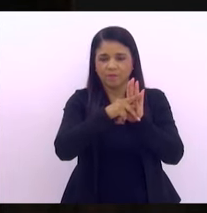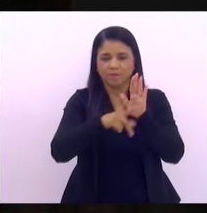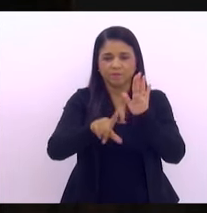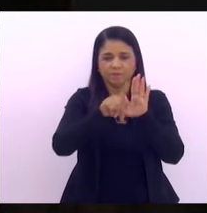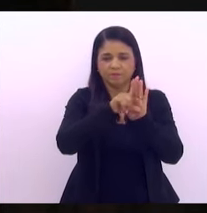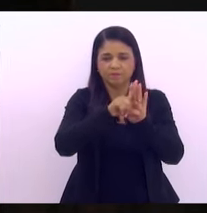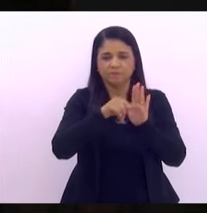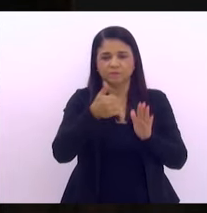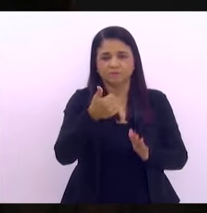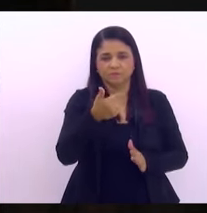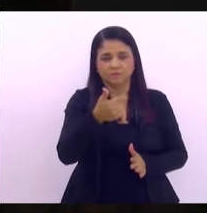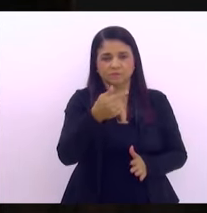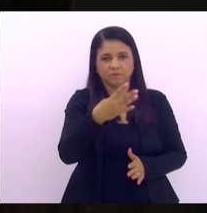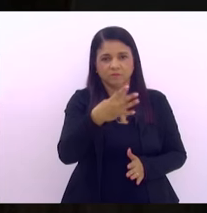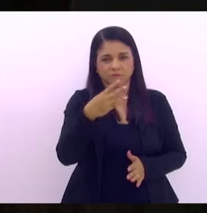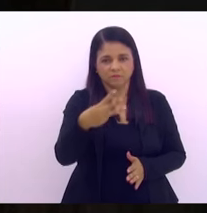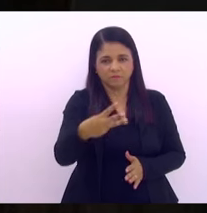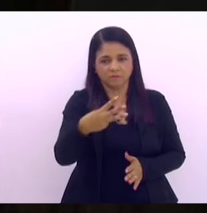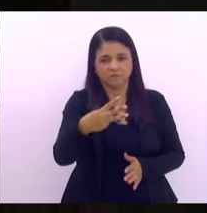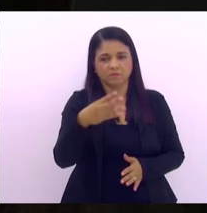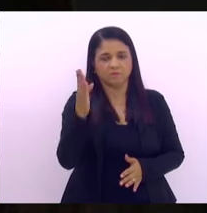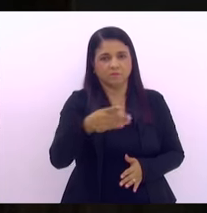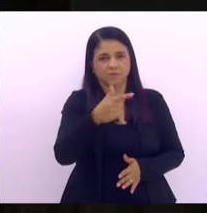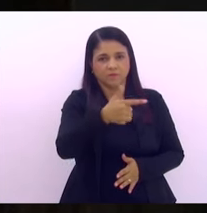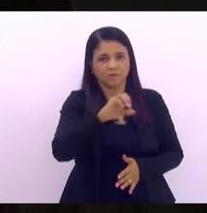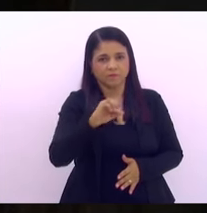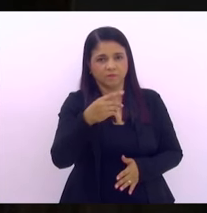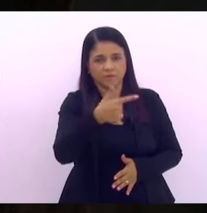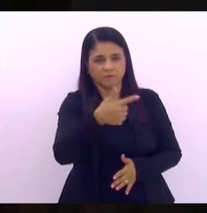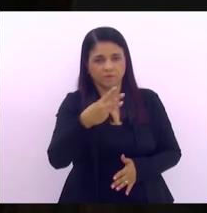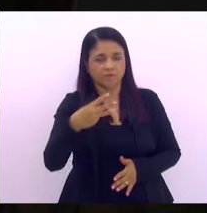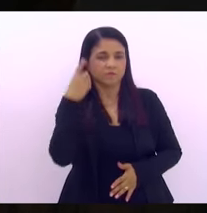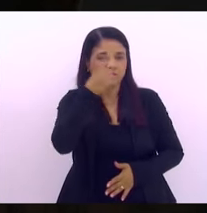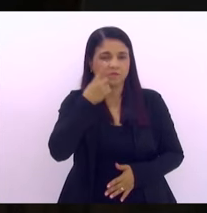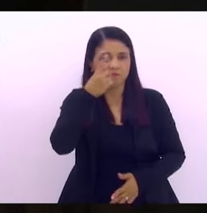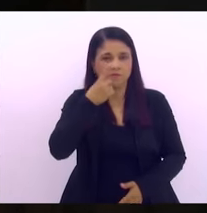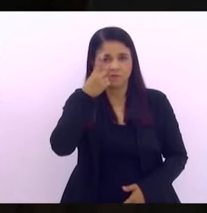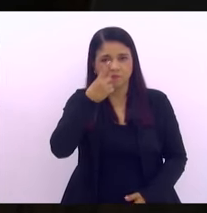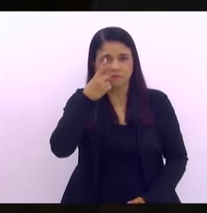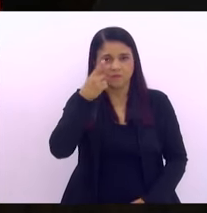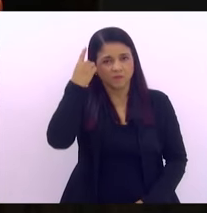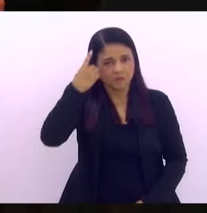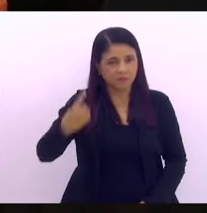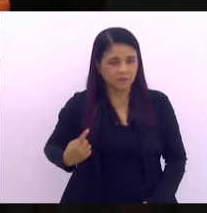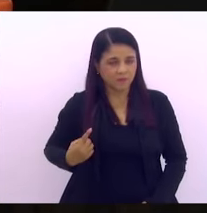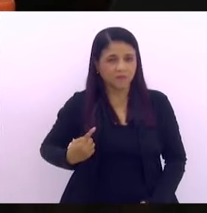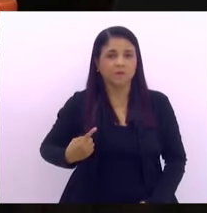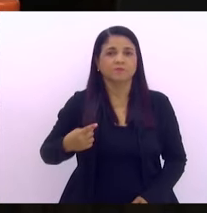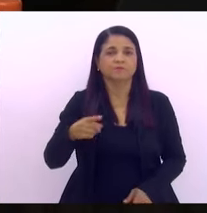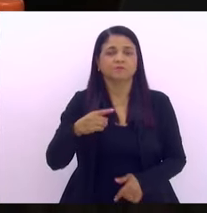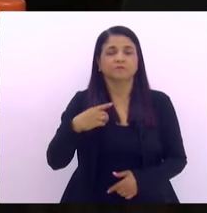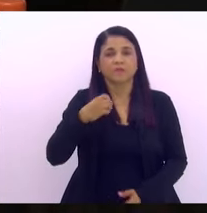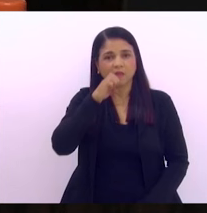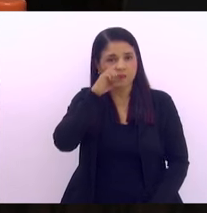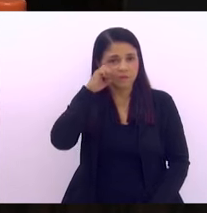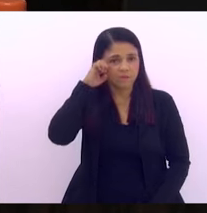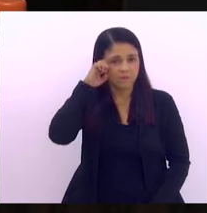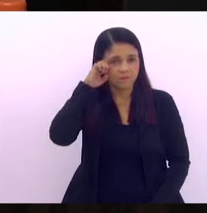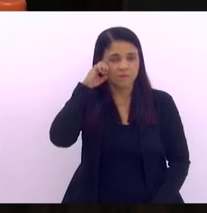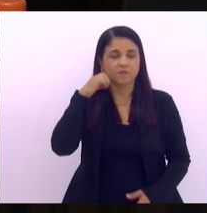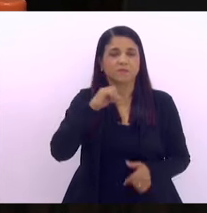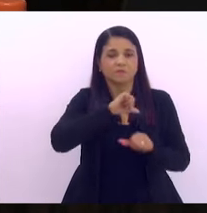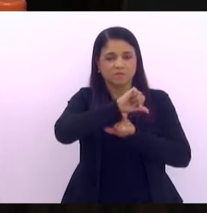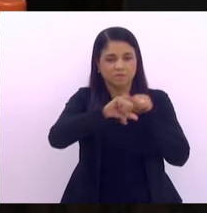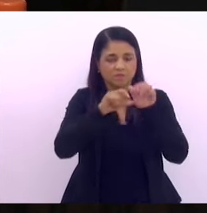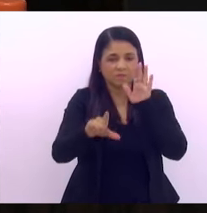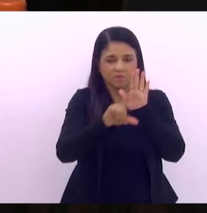Projeto de lei número 1243 de 23, de autoria das deputadas Dani Balbi e Élica Takimoto, que altera o anexo